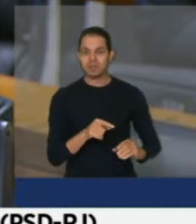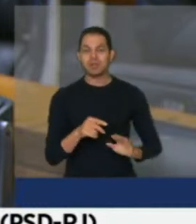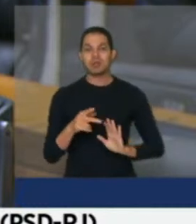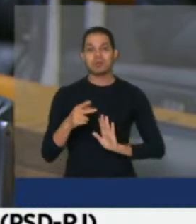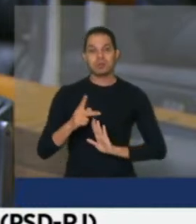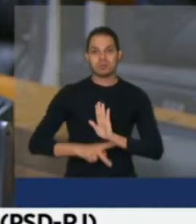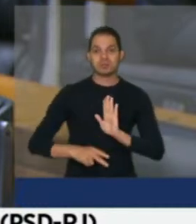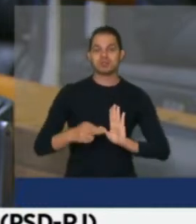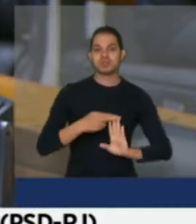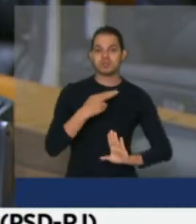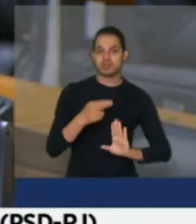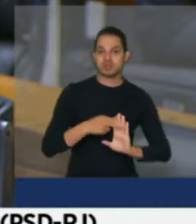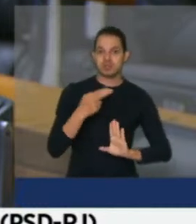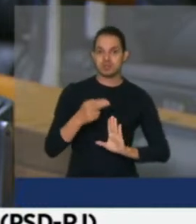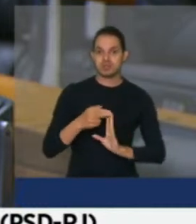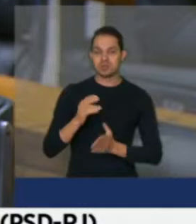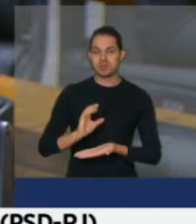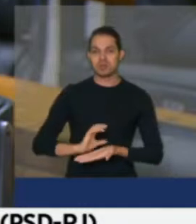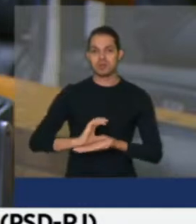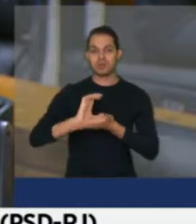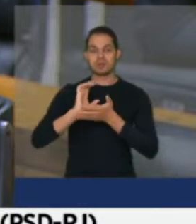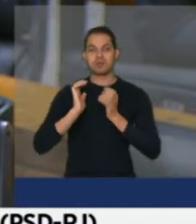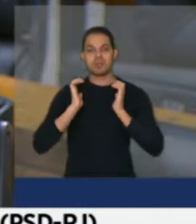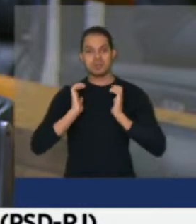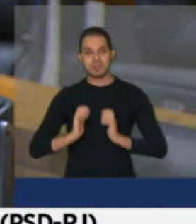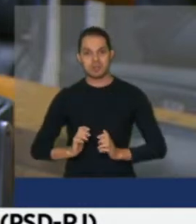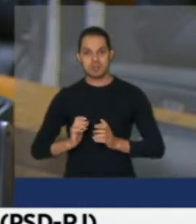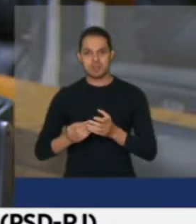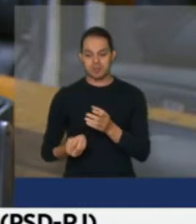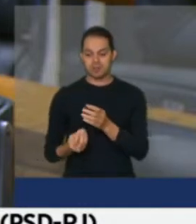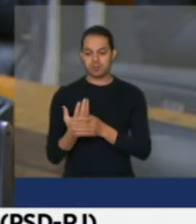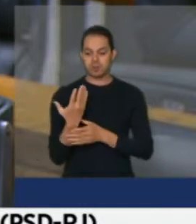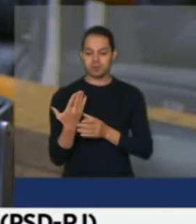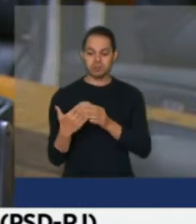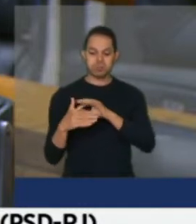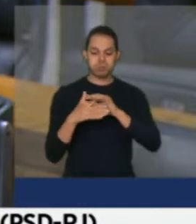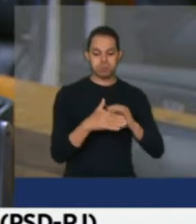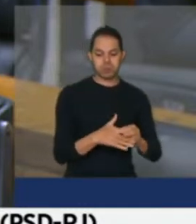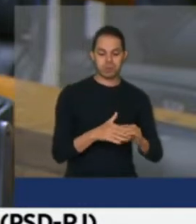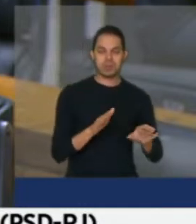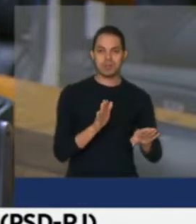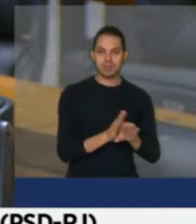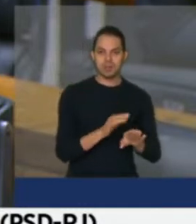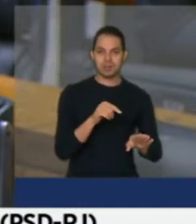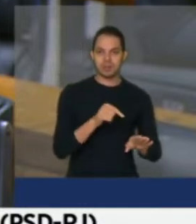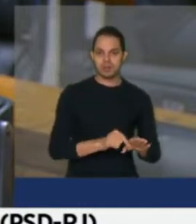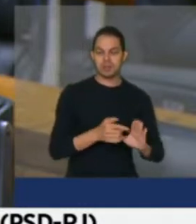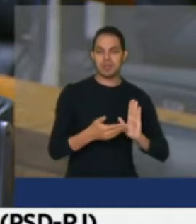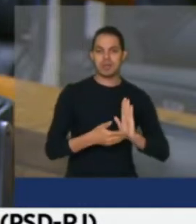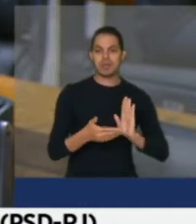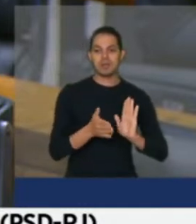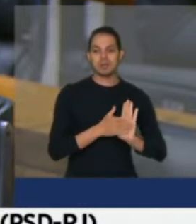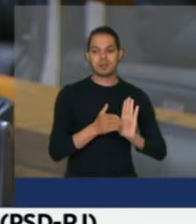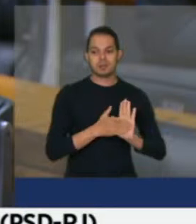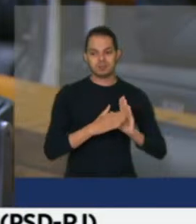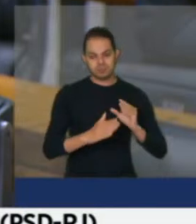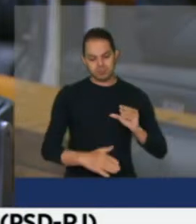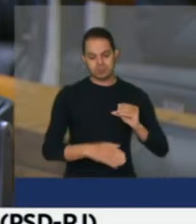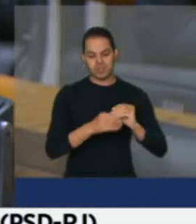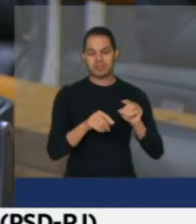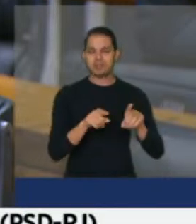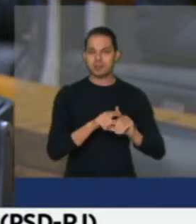resolução oriundo do Conselho de Ética, cabe então, como proposição, emendamentos e